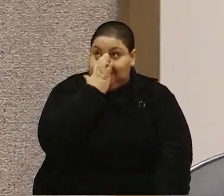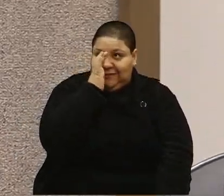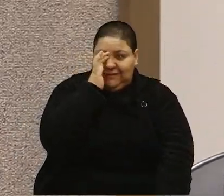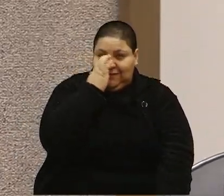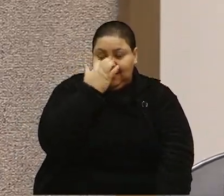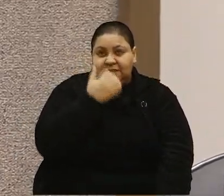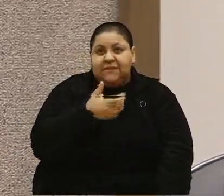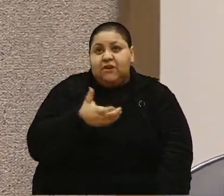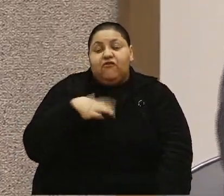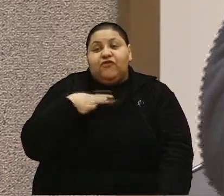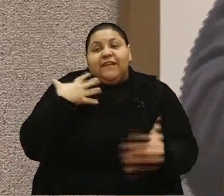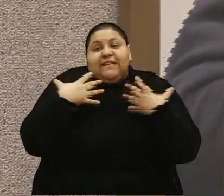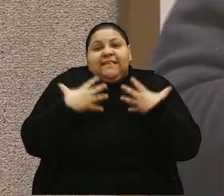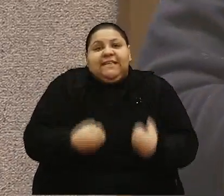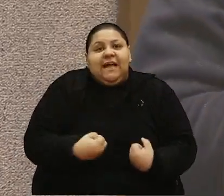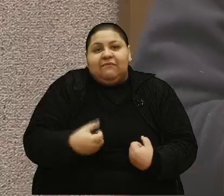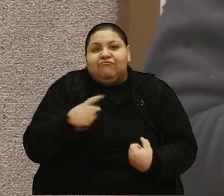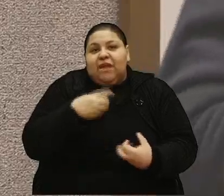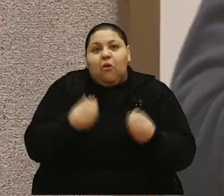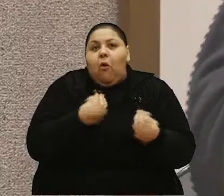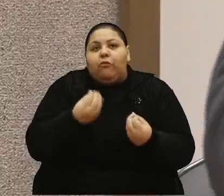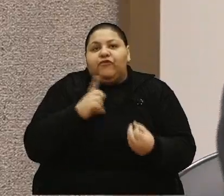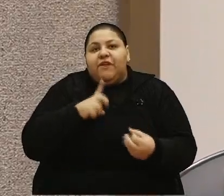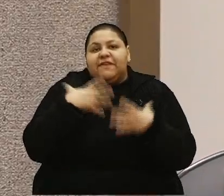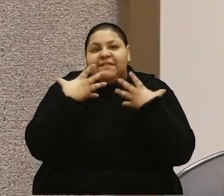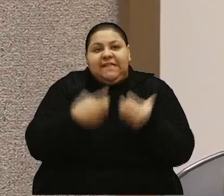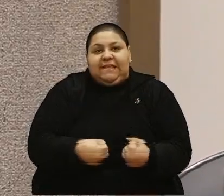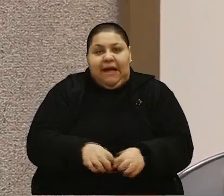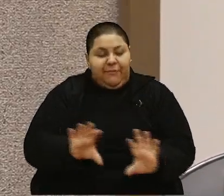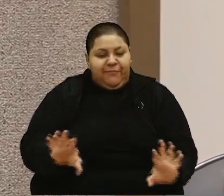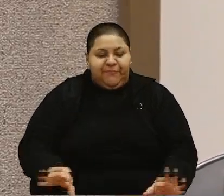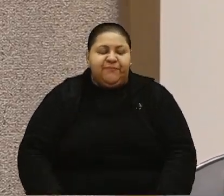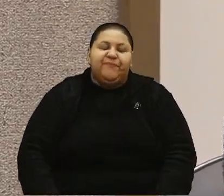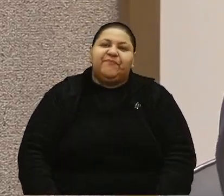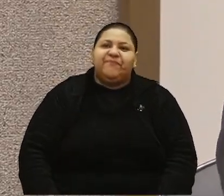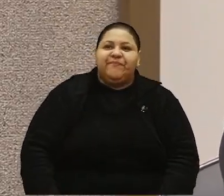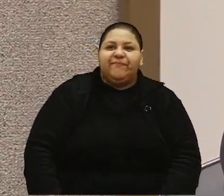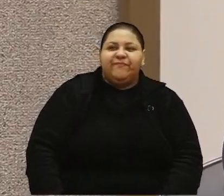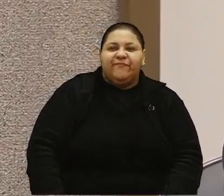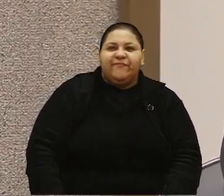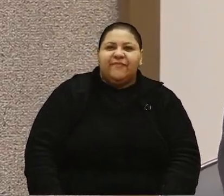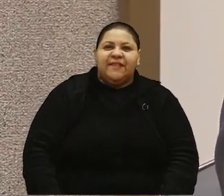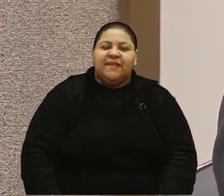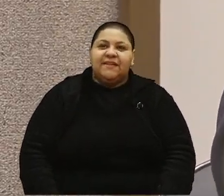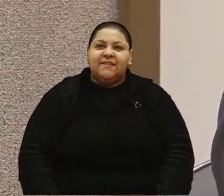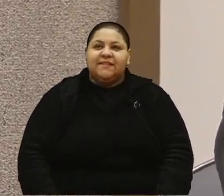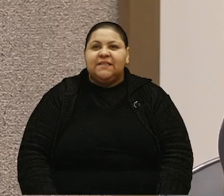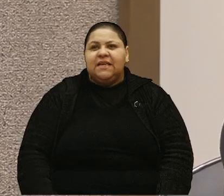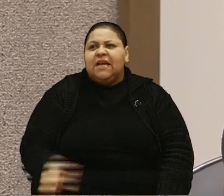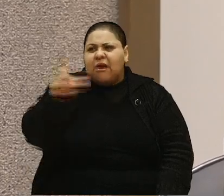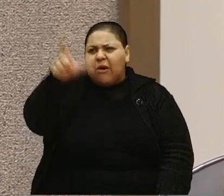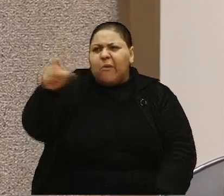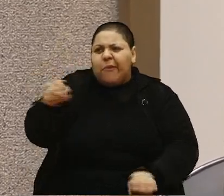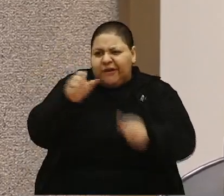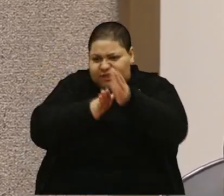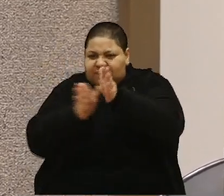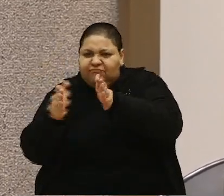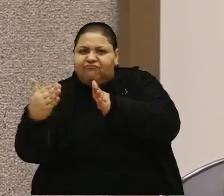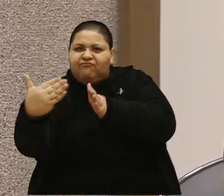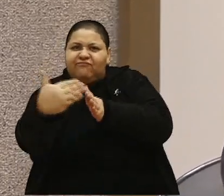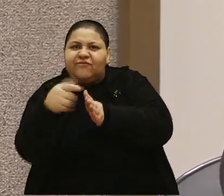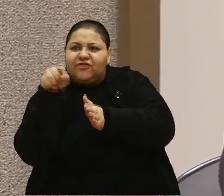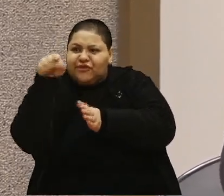Vou ter que me assumir, né? Não tem como, vereador Cristiano. Vou ter que me assumir, né? Então, o sujeito disse assim, não, o senhor pode passar na frente, o